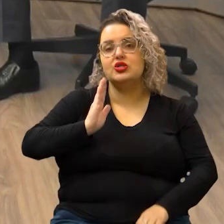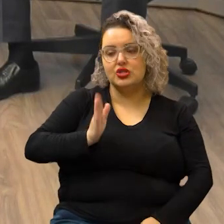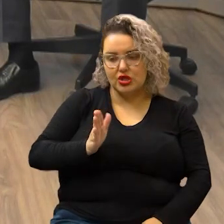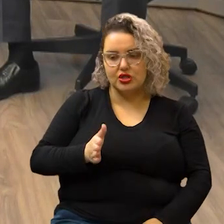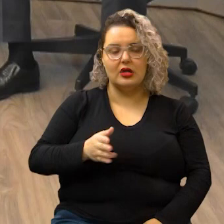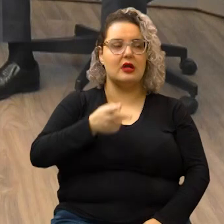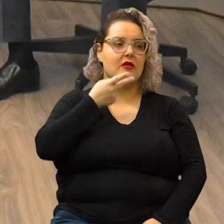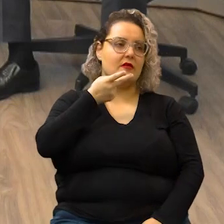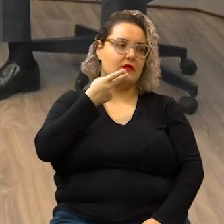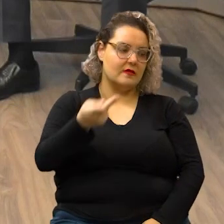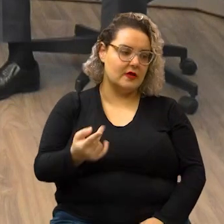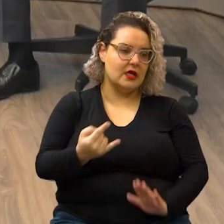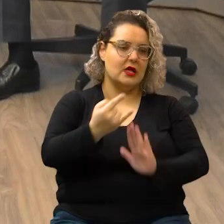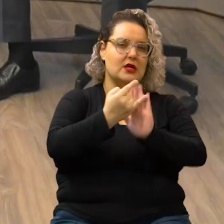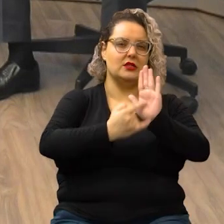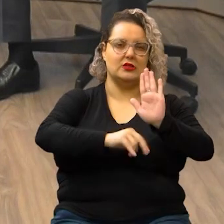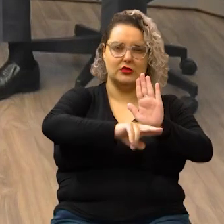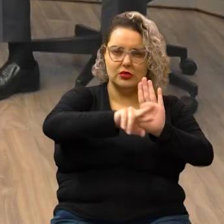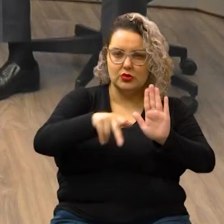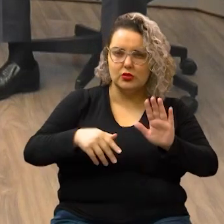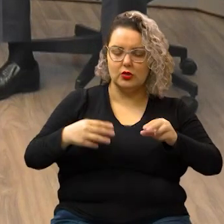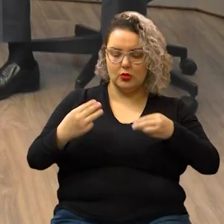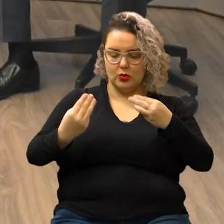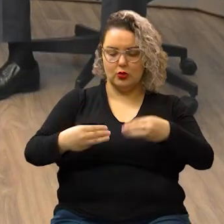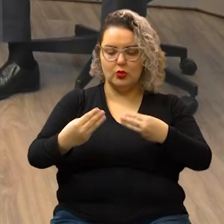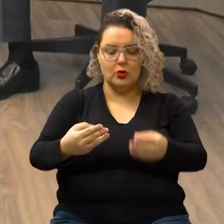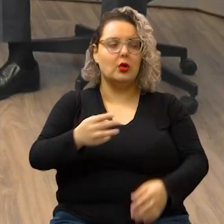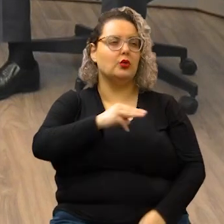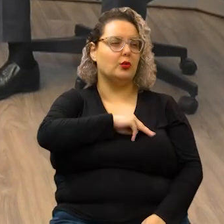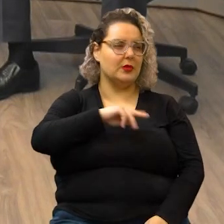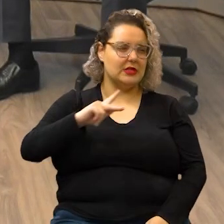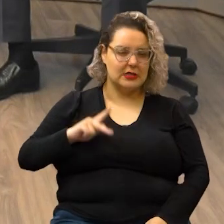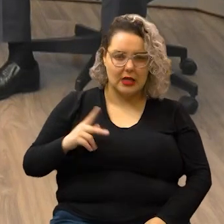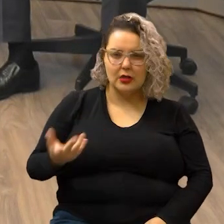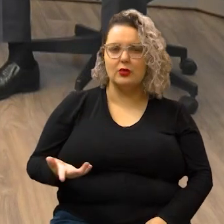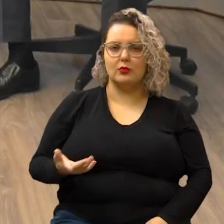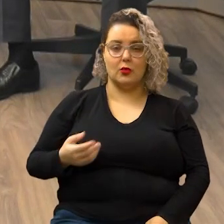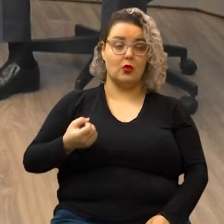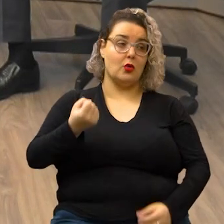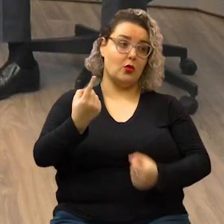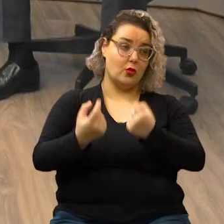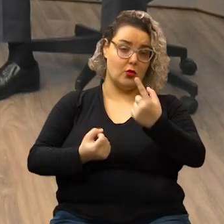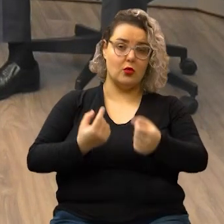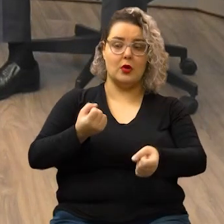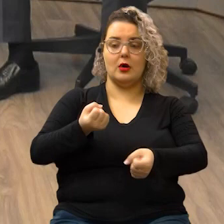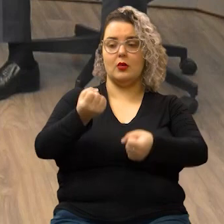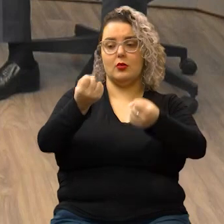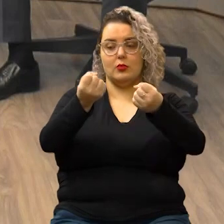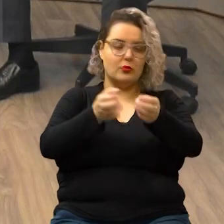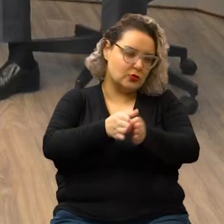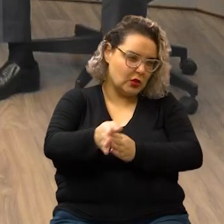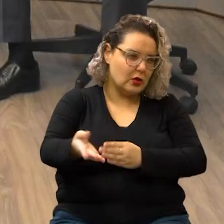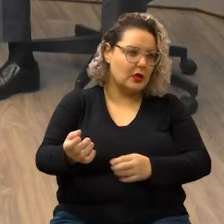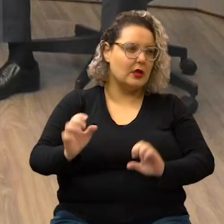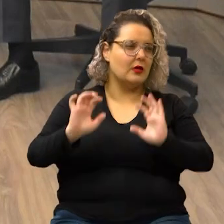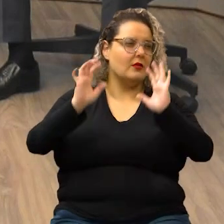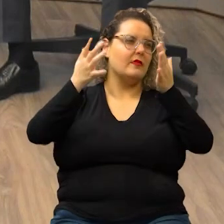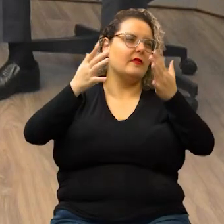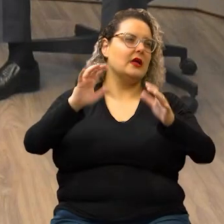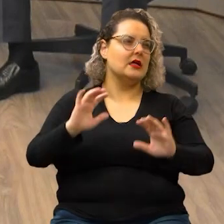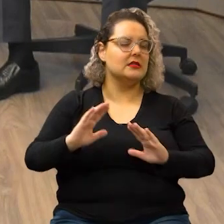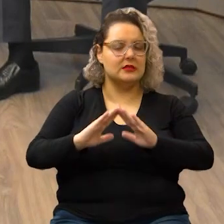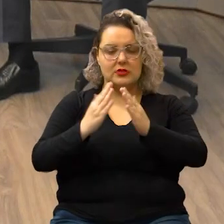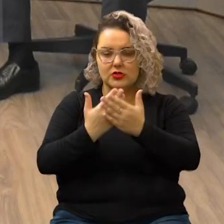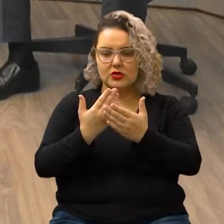pouquinho mais desse documento do Ministério Público com algumas recomendações, inclusive para festas em escolas, envolvendo crianças